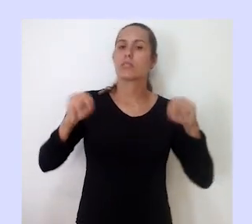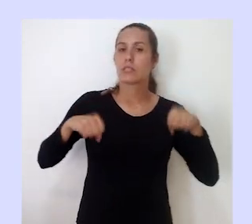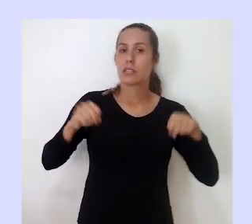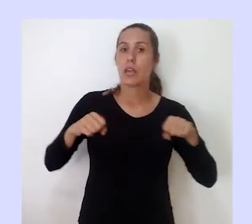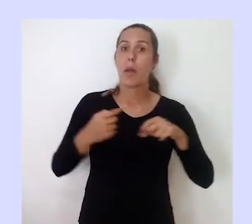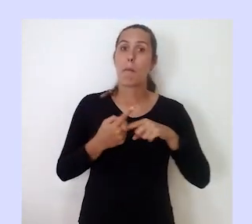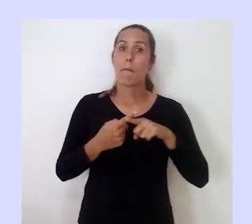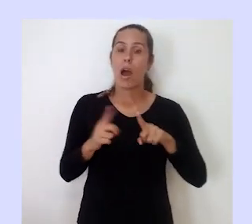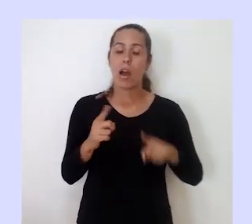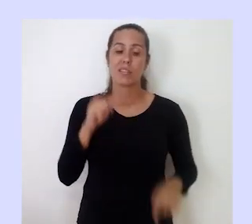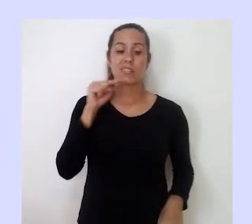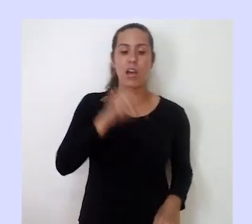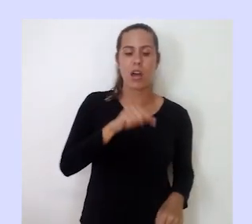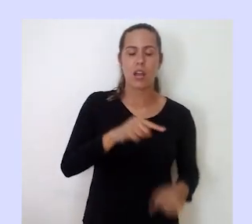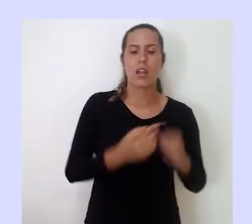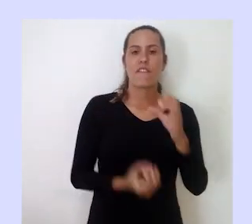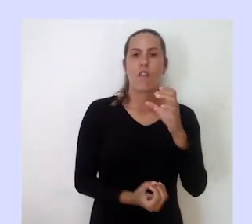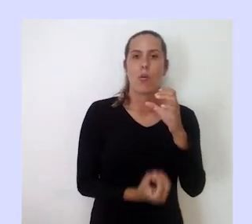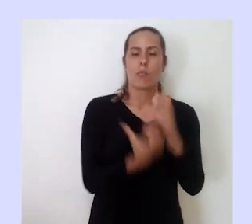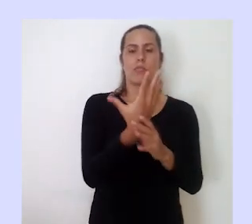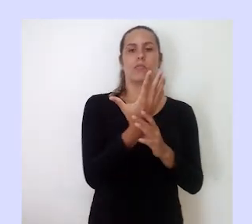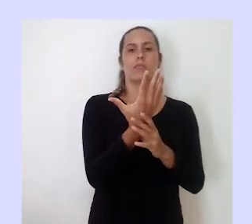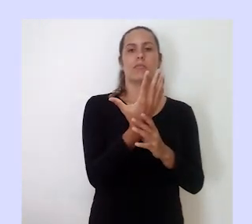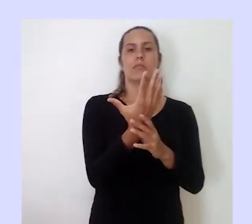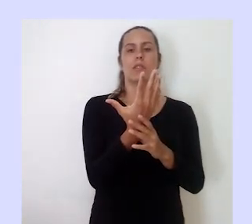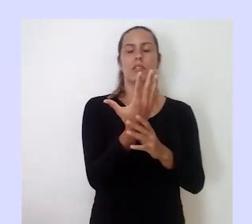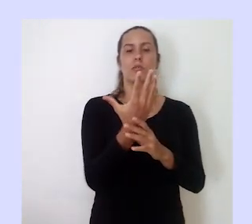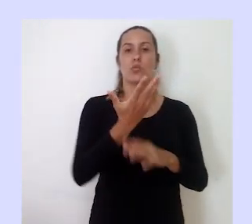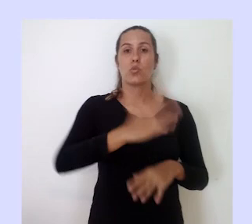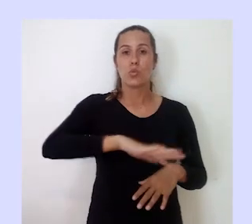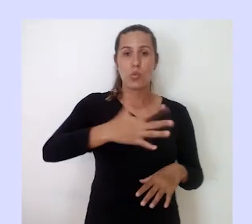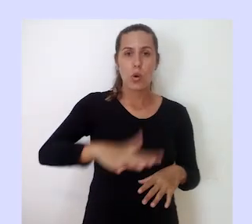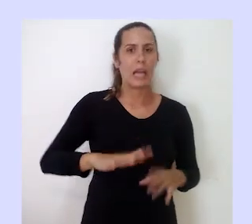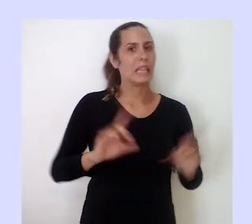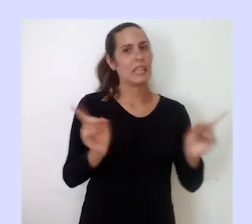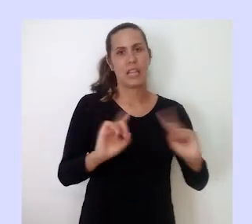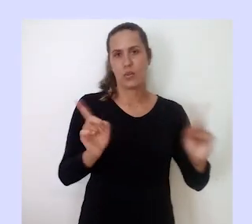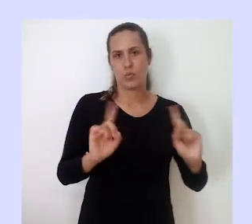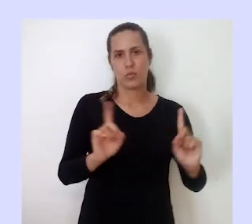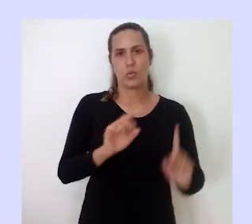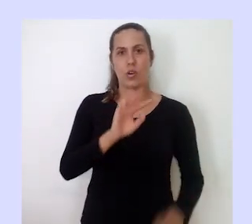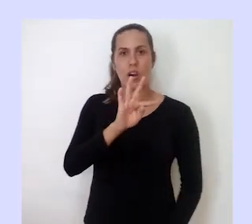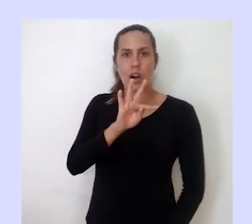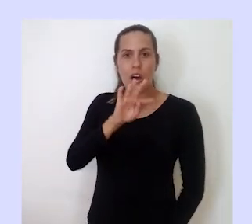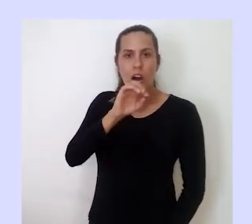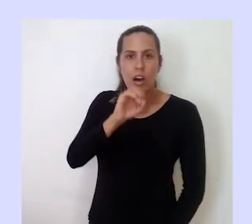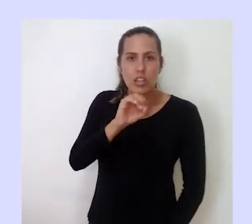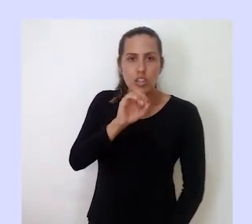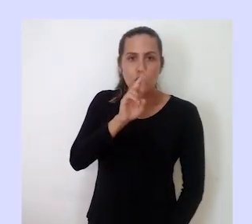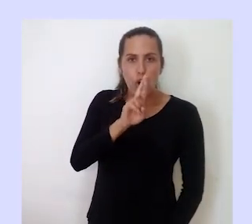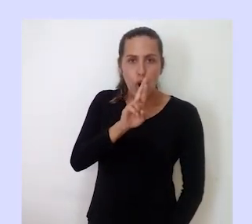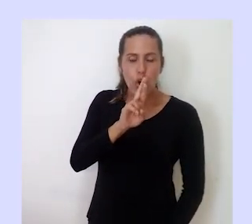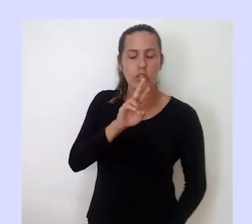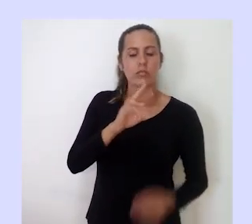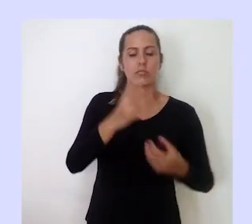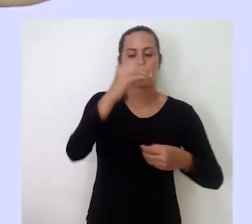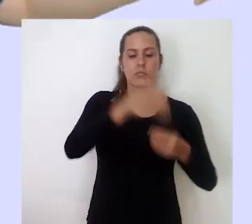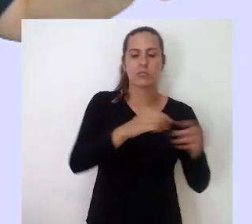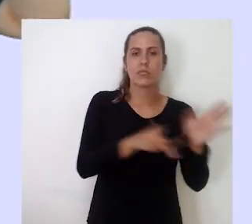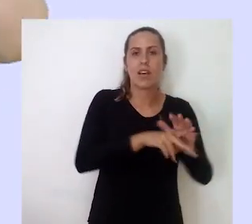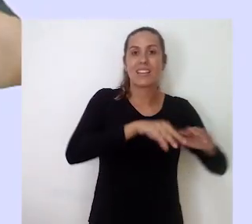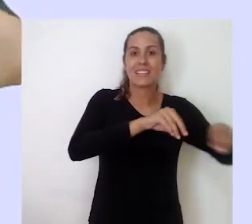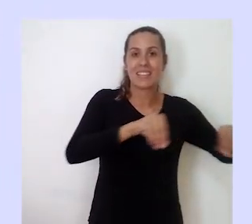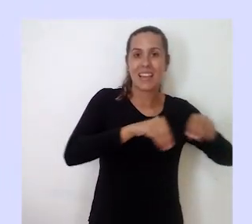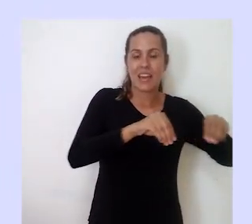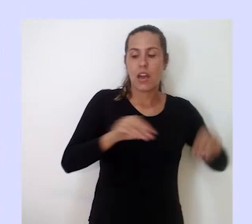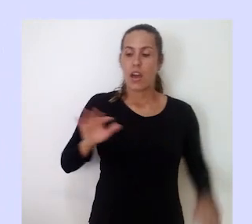formado no oceano. Tornado, ter de terra, ok? Furacão